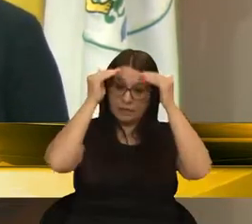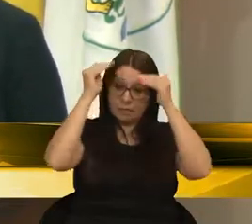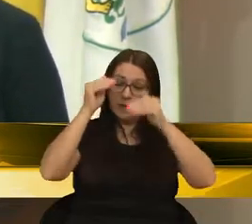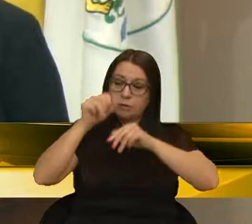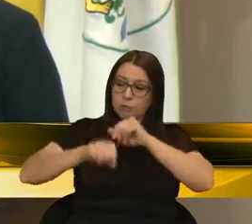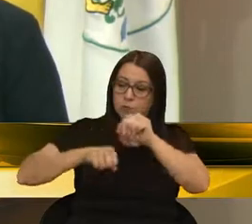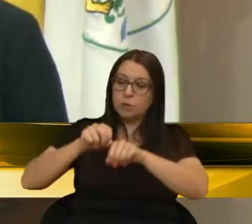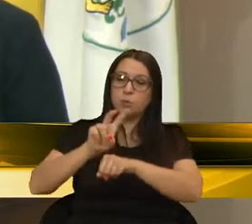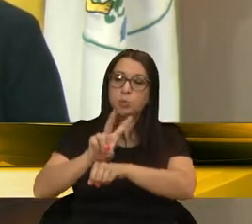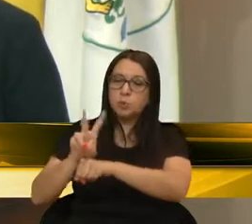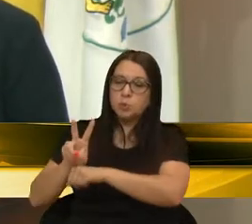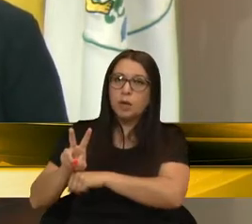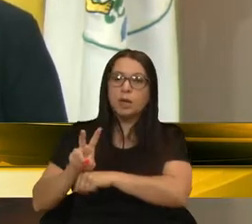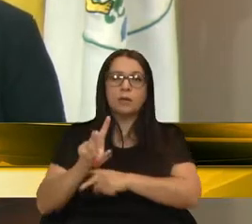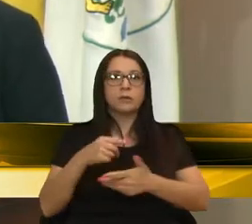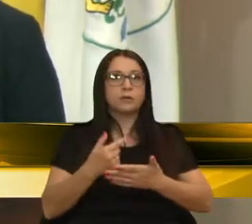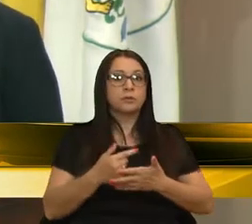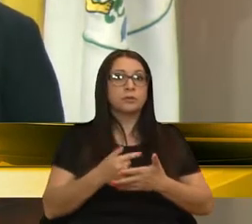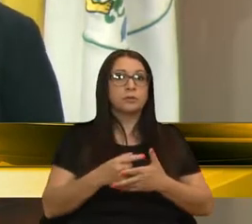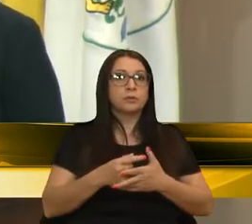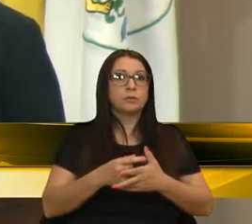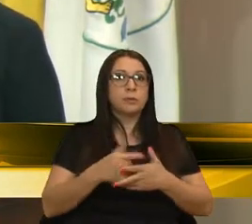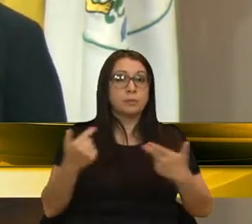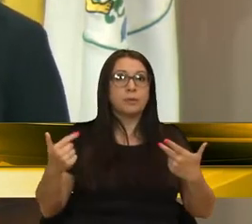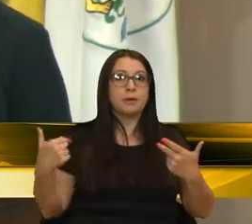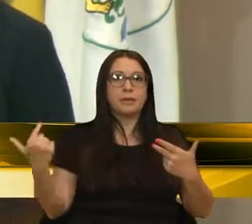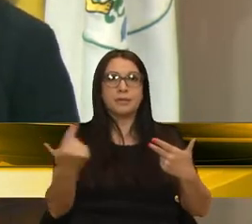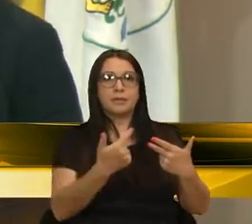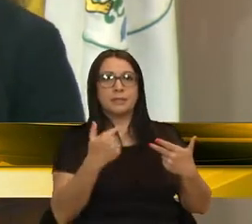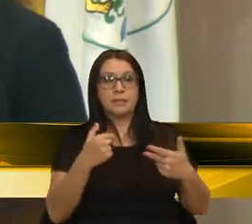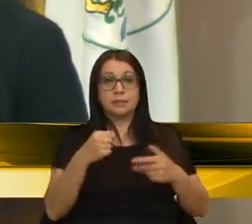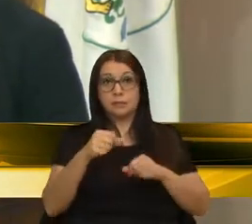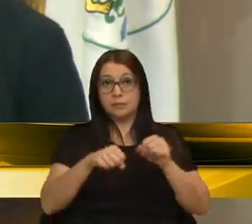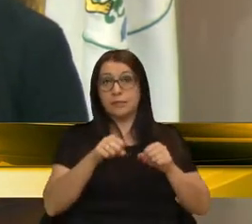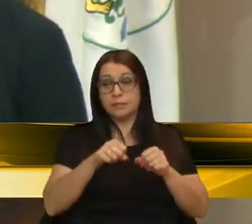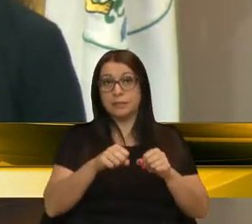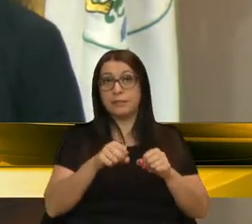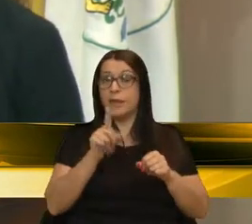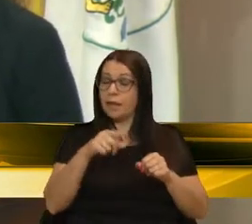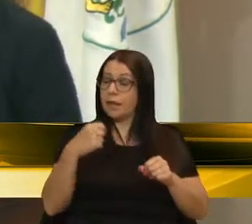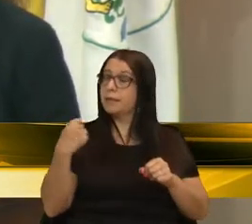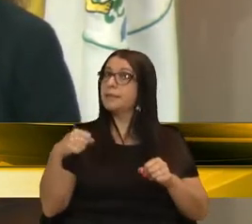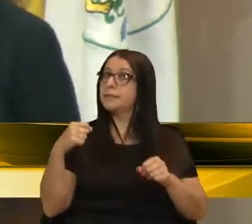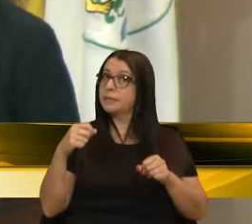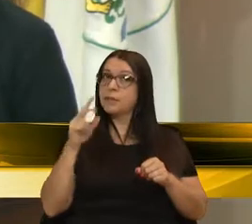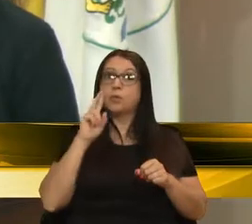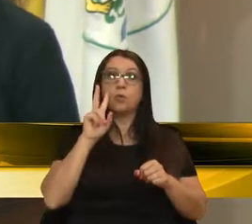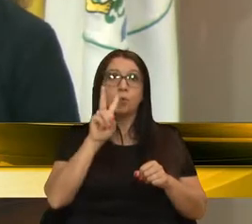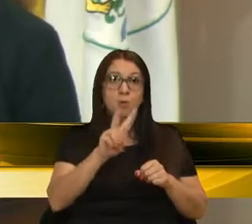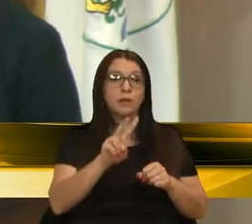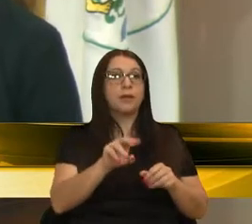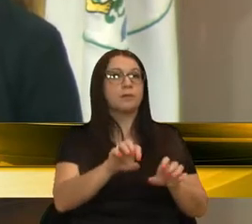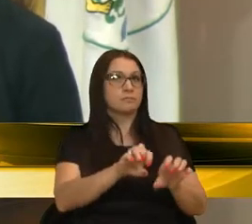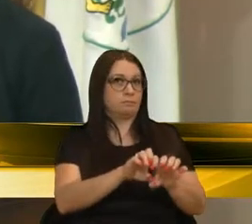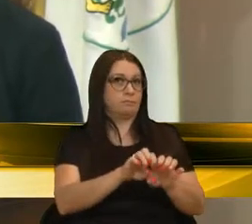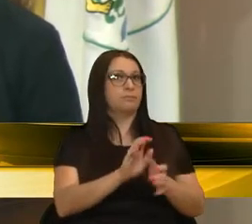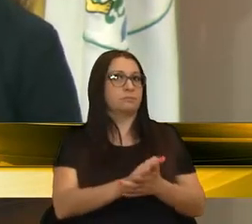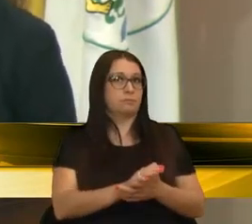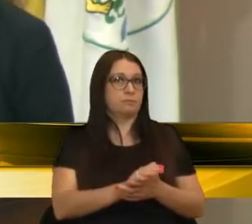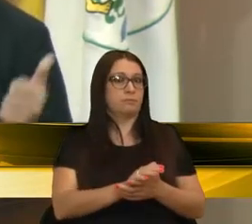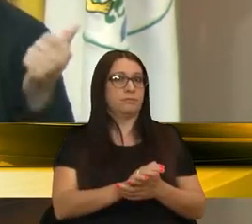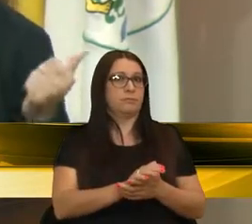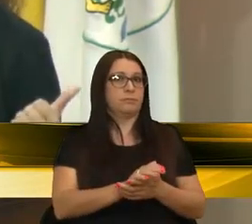ciclista, cuidado, via utilizada, amplo fluxo de ciclistas, mas é necessário a gente olhar para a infraestrutura. Esse